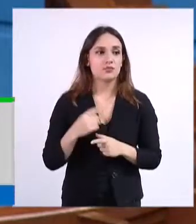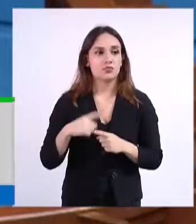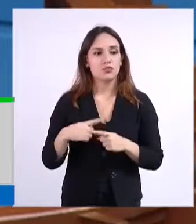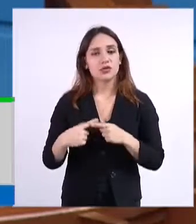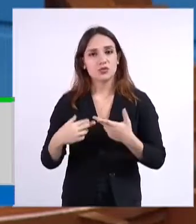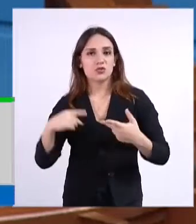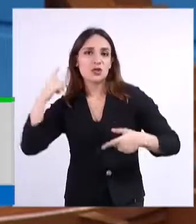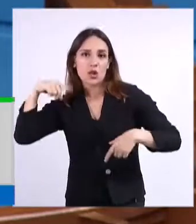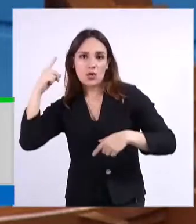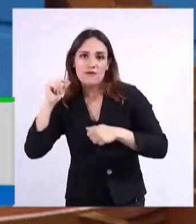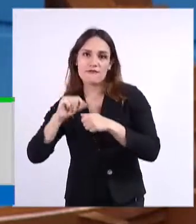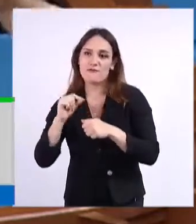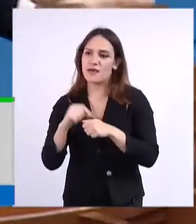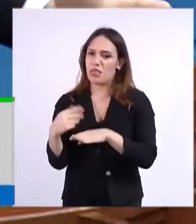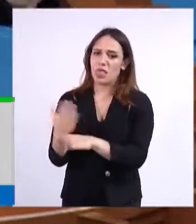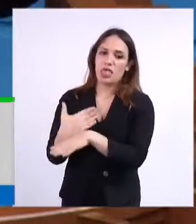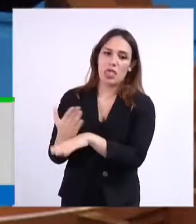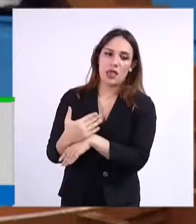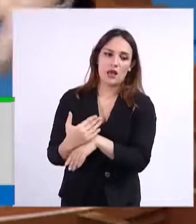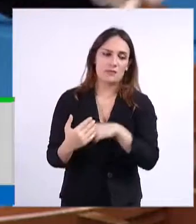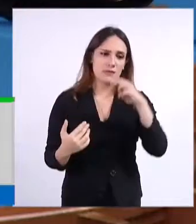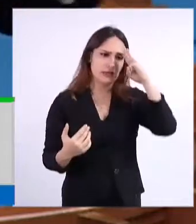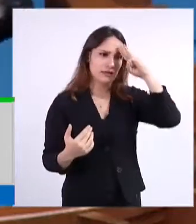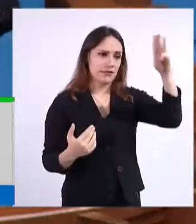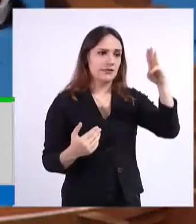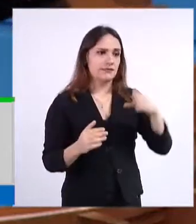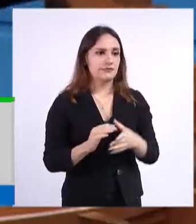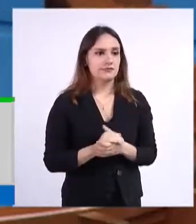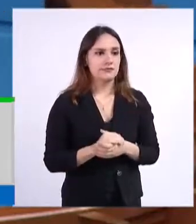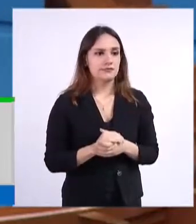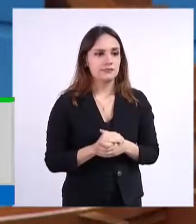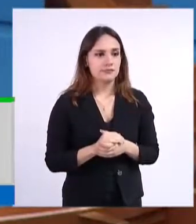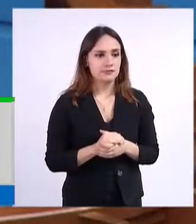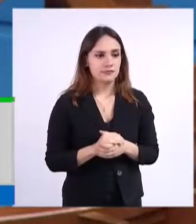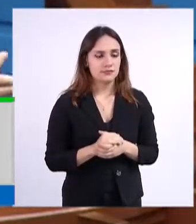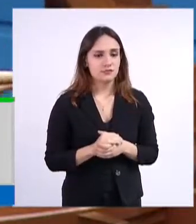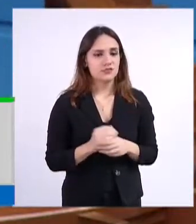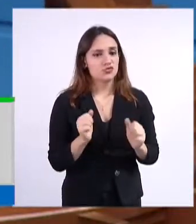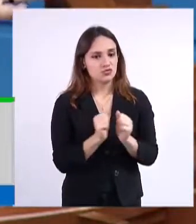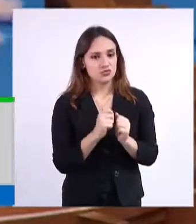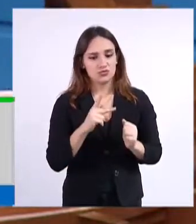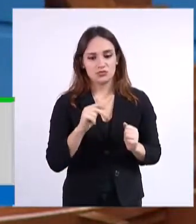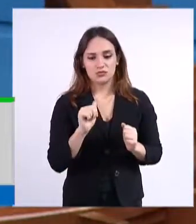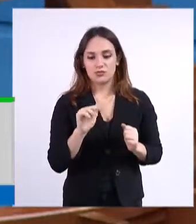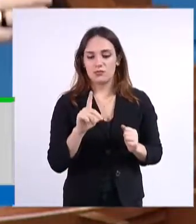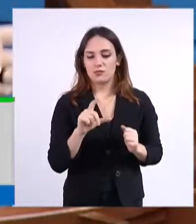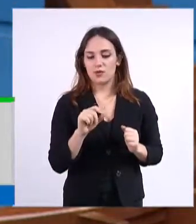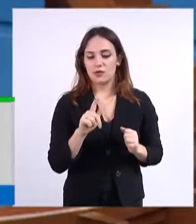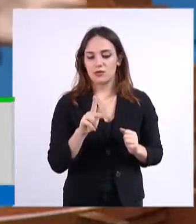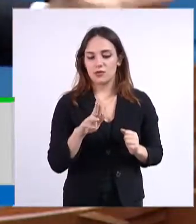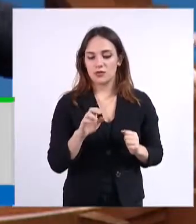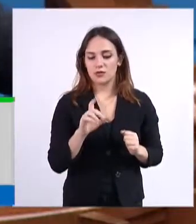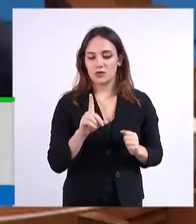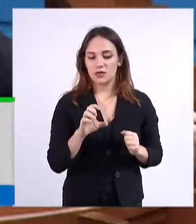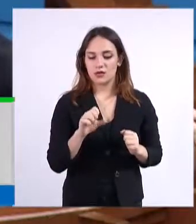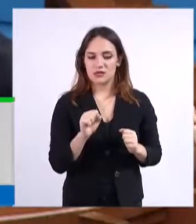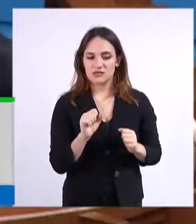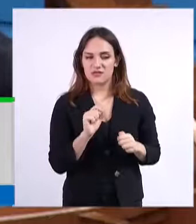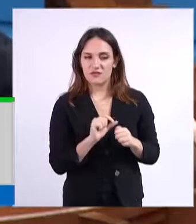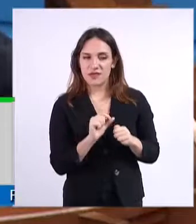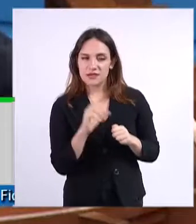as maluquices e os milicos, junto com o Paulo Guedes, vão fazendo as